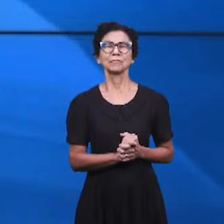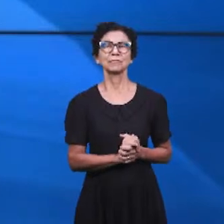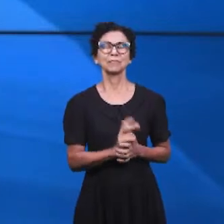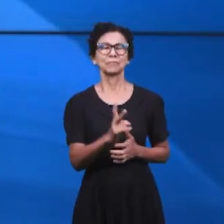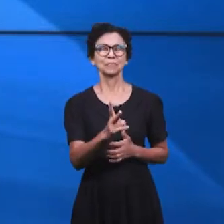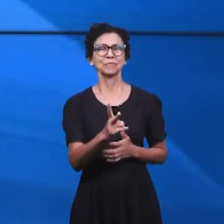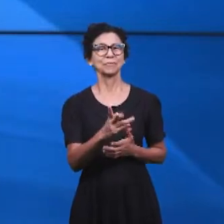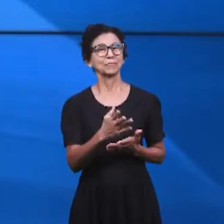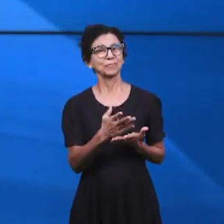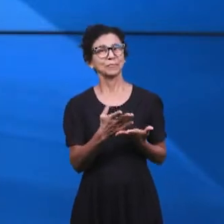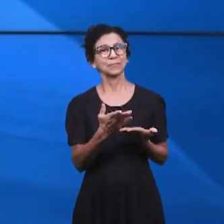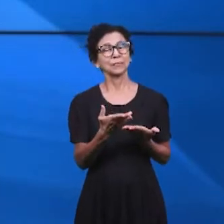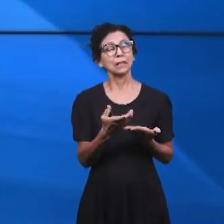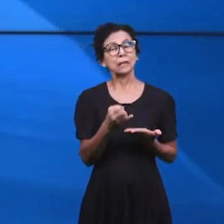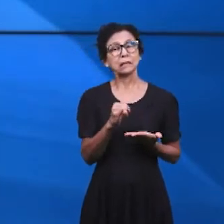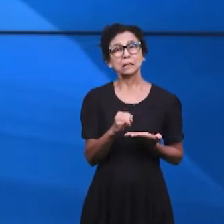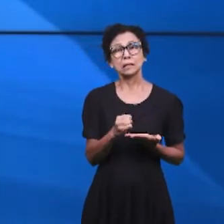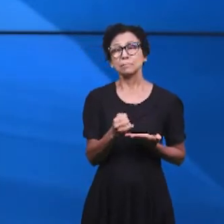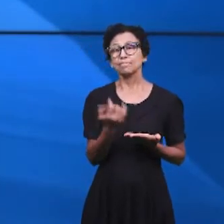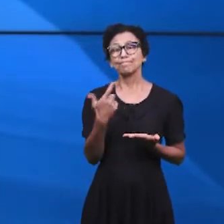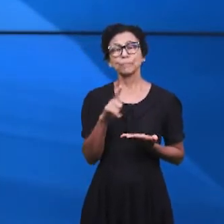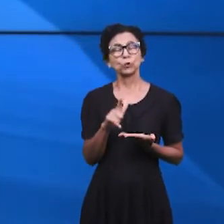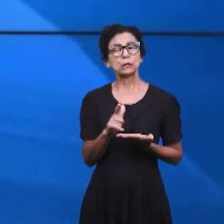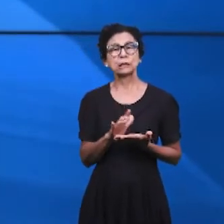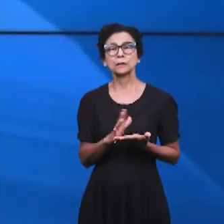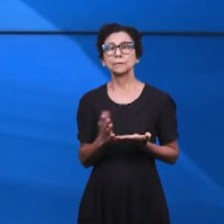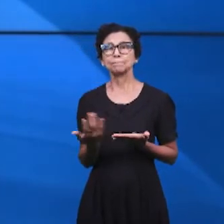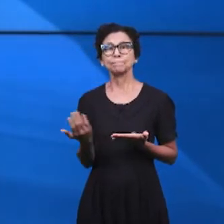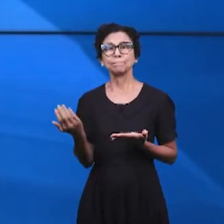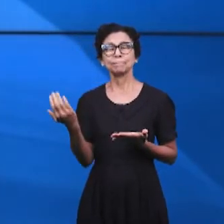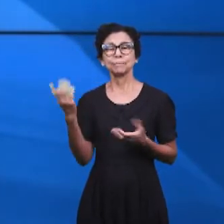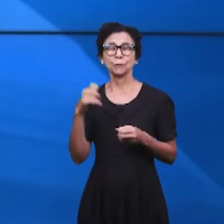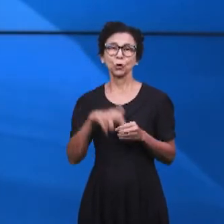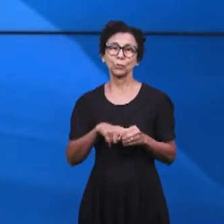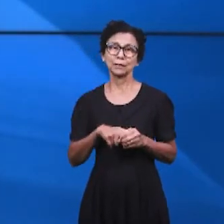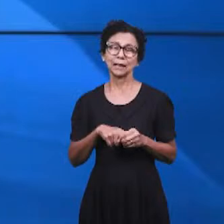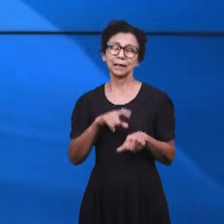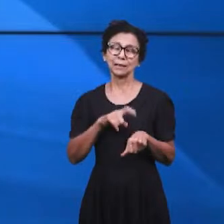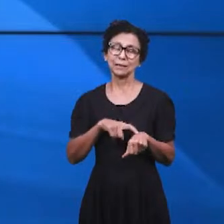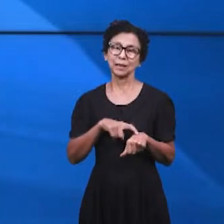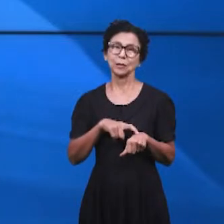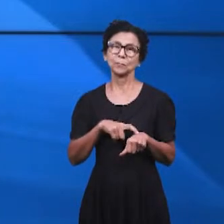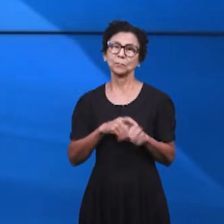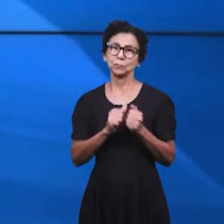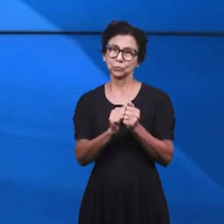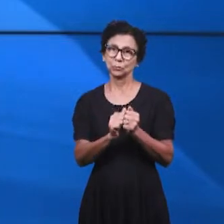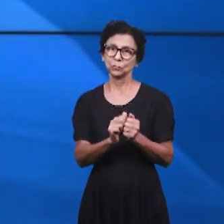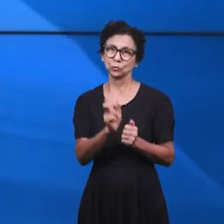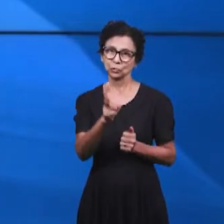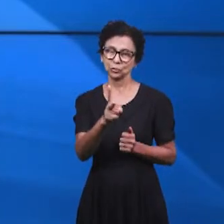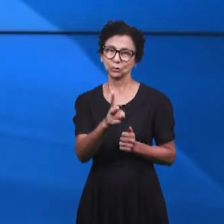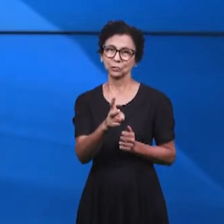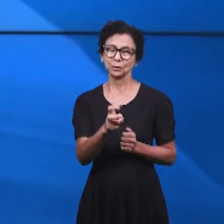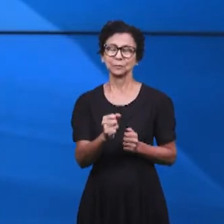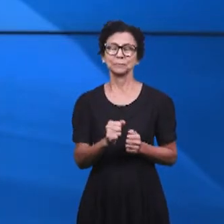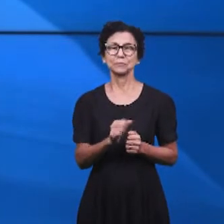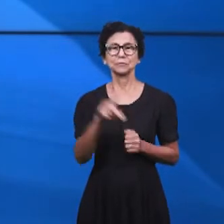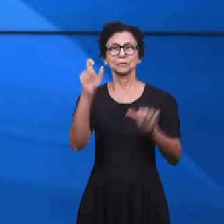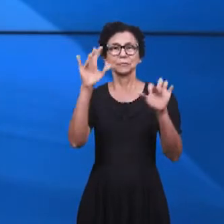esse conteúdo junto com os irmãos. Se por algum motivo ele não conseguir chegar a tempo, a gente vai estar junto, se Deus quiser, na próxima semana, tá certo?